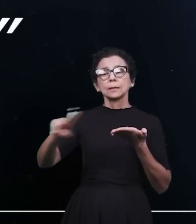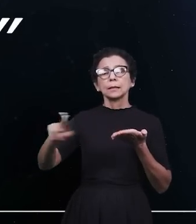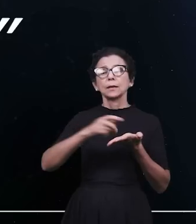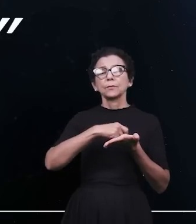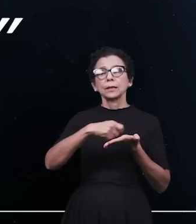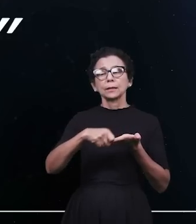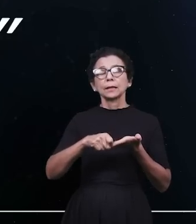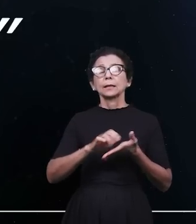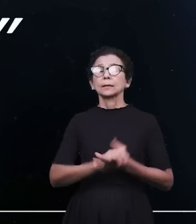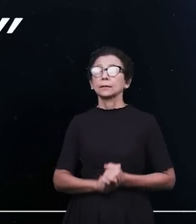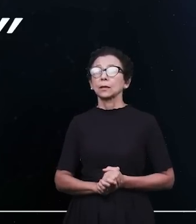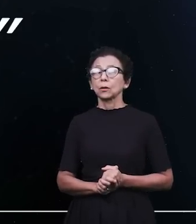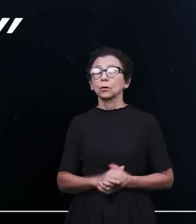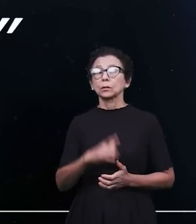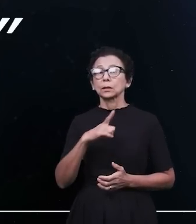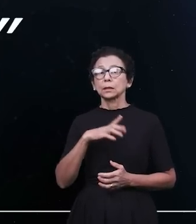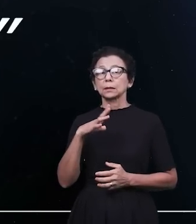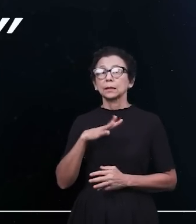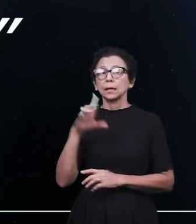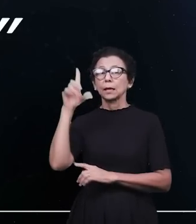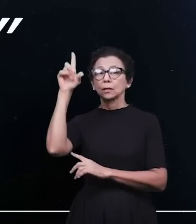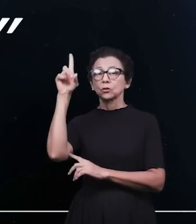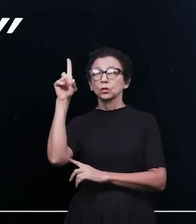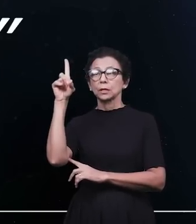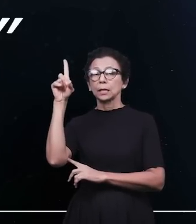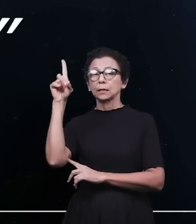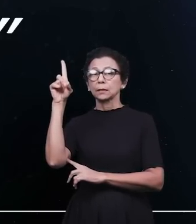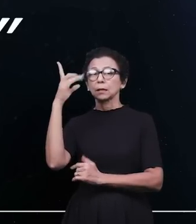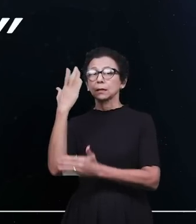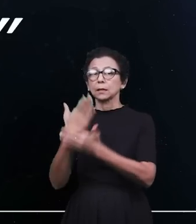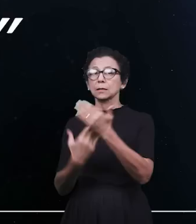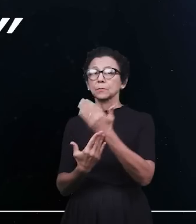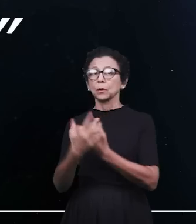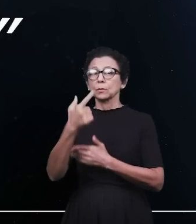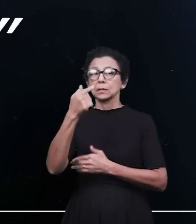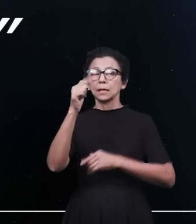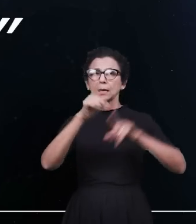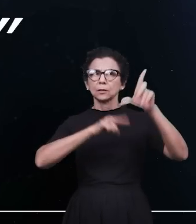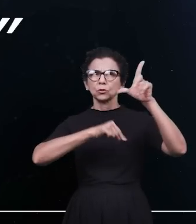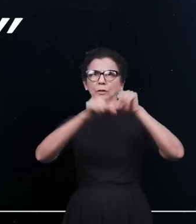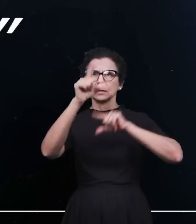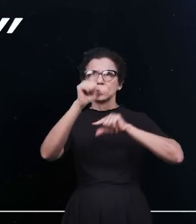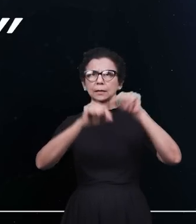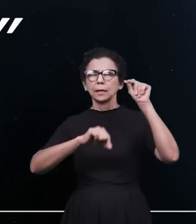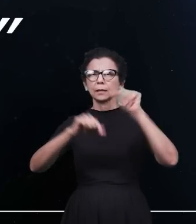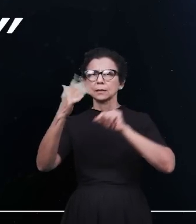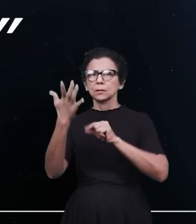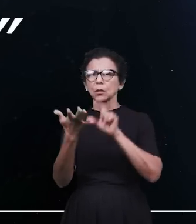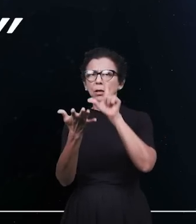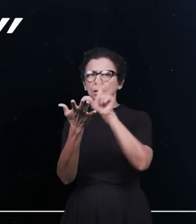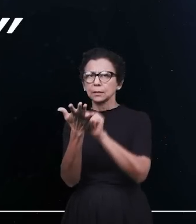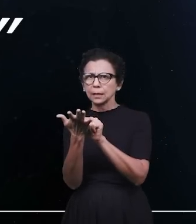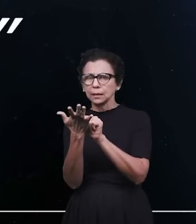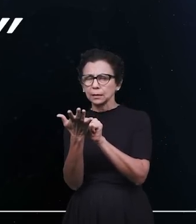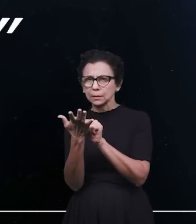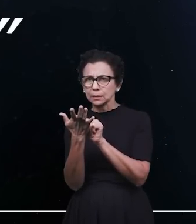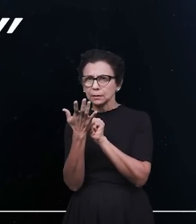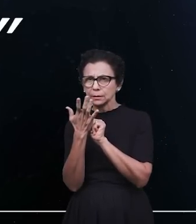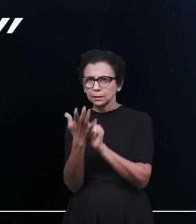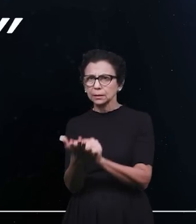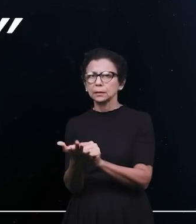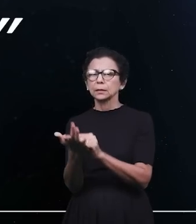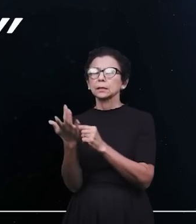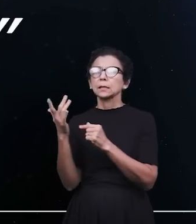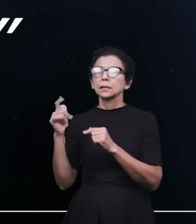que tem na sua destra as 7 estrelas, que anda no meio dos 7 castiçais de